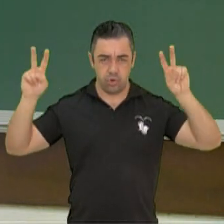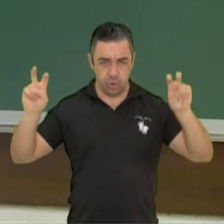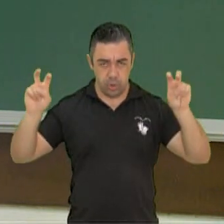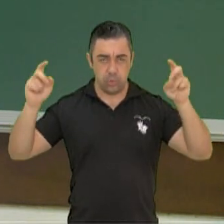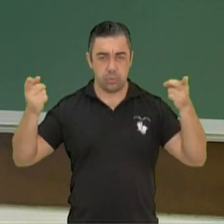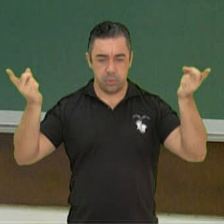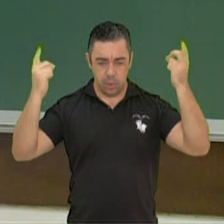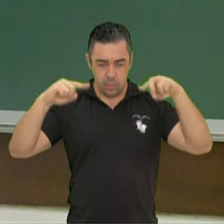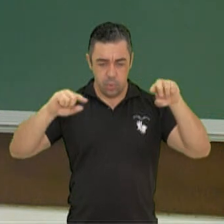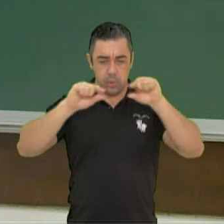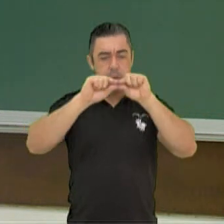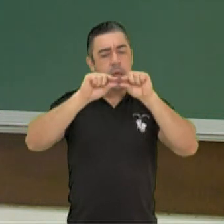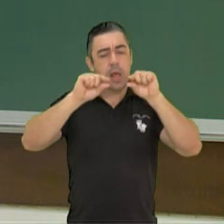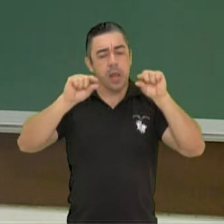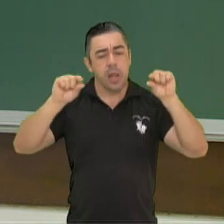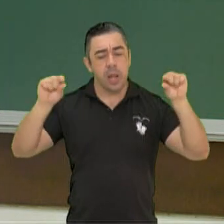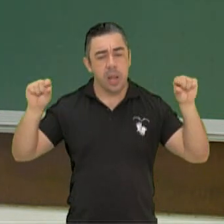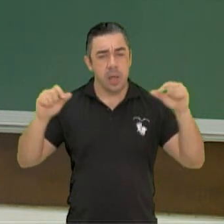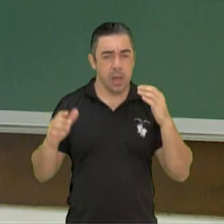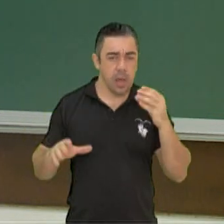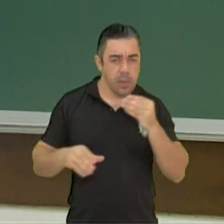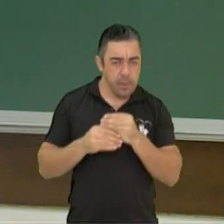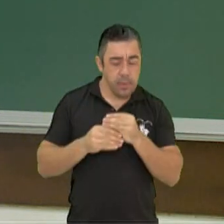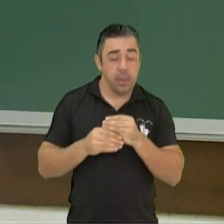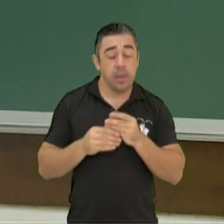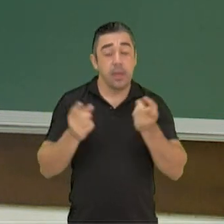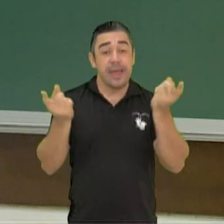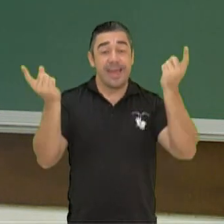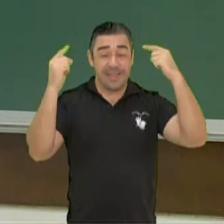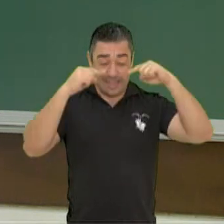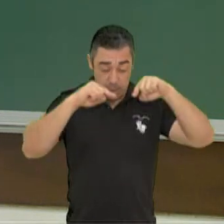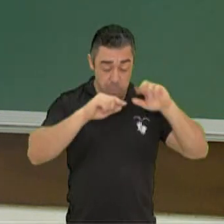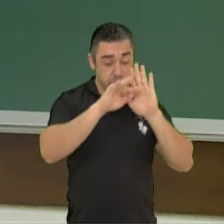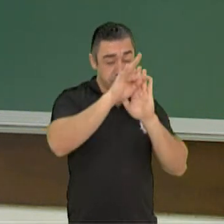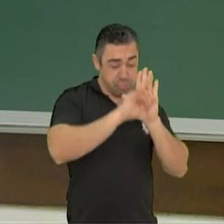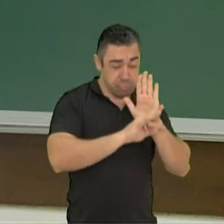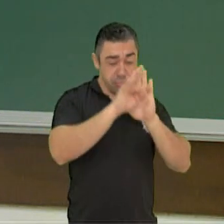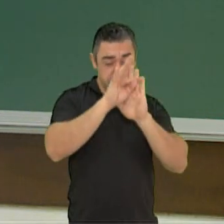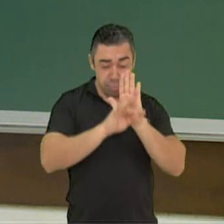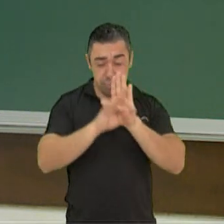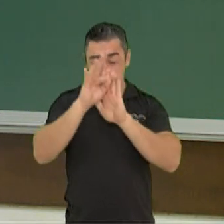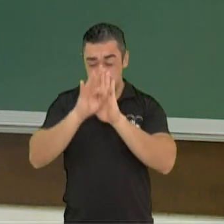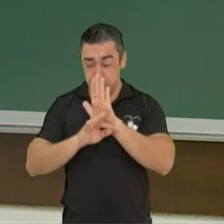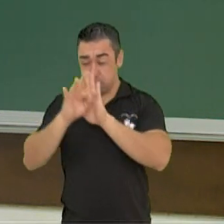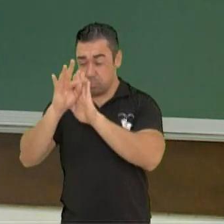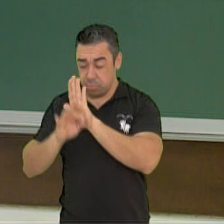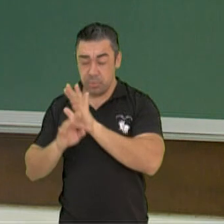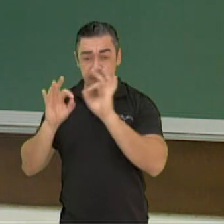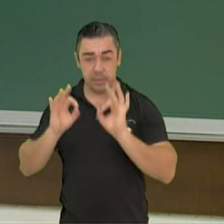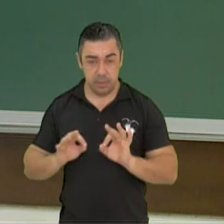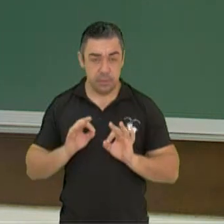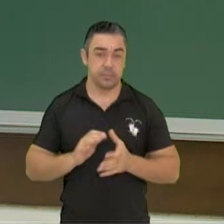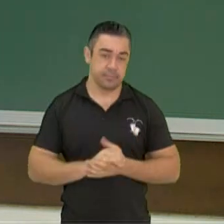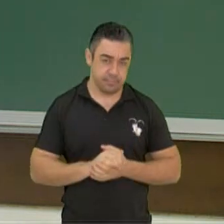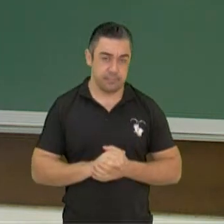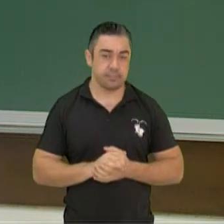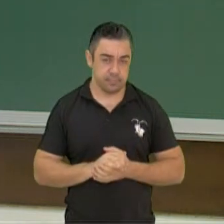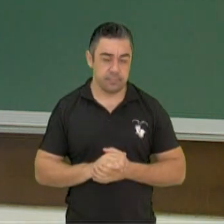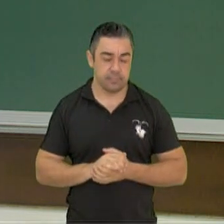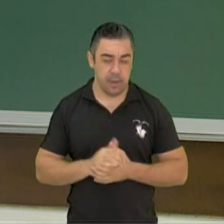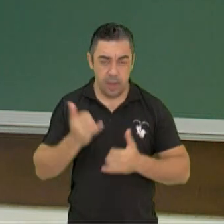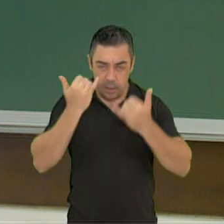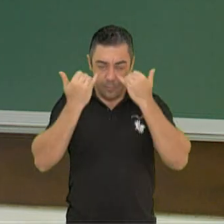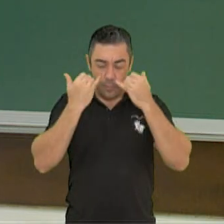Precisamos ali do textinho auxiliar, precisamos ali do nosso slide, não é verdade? E daí o corpo do texto dá